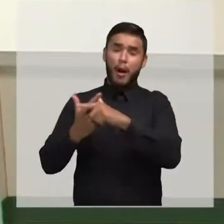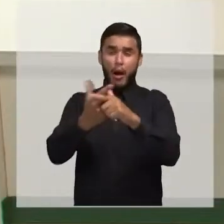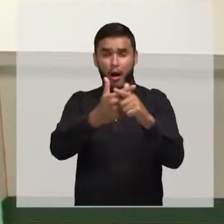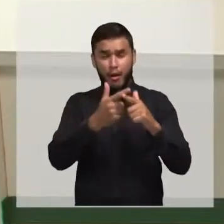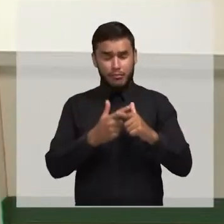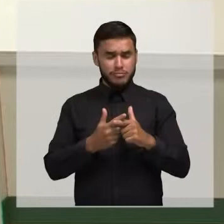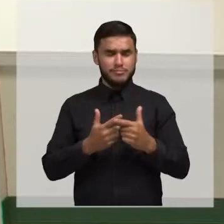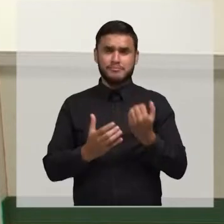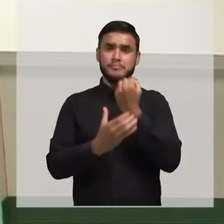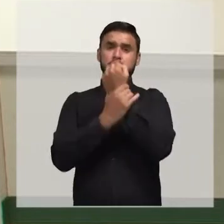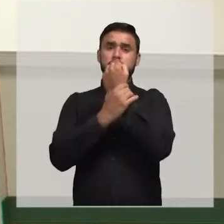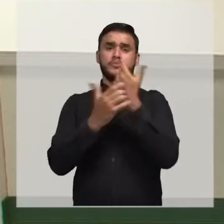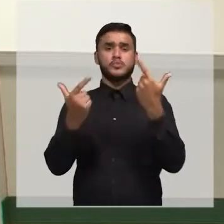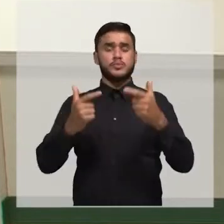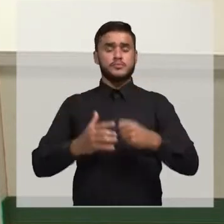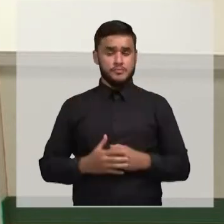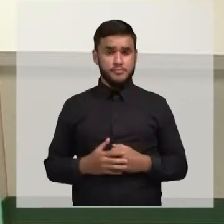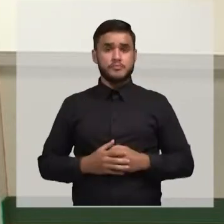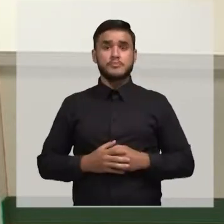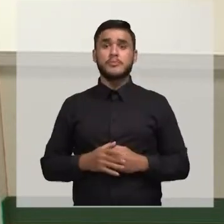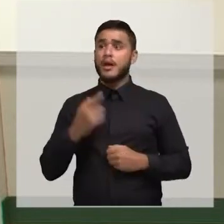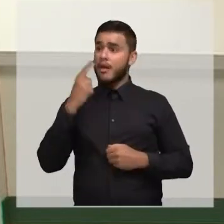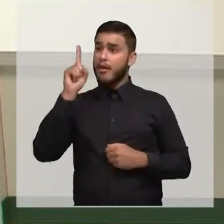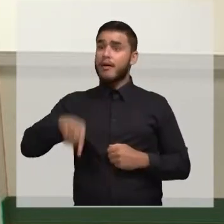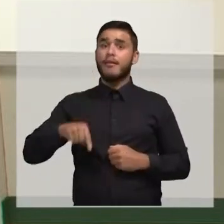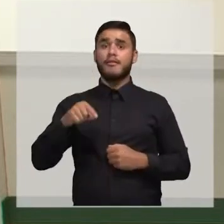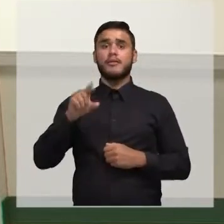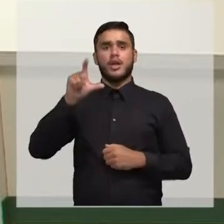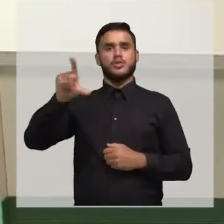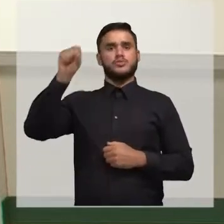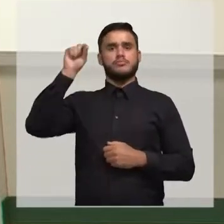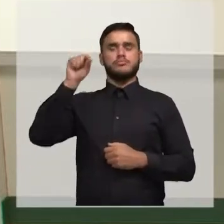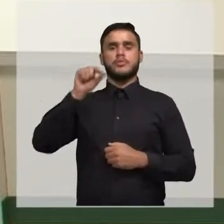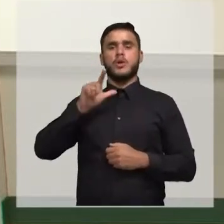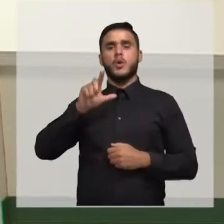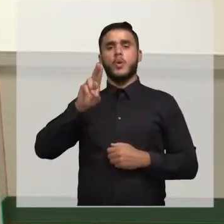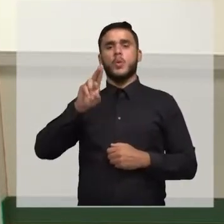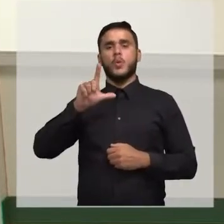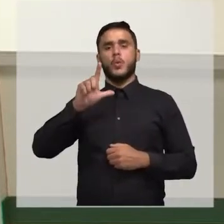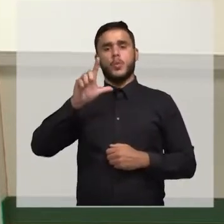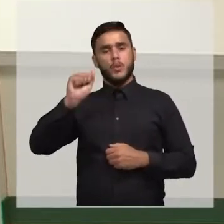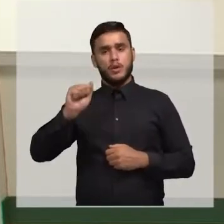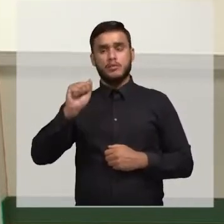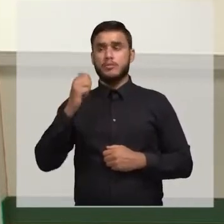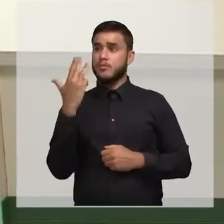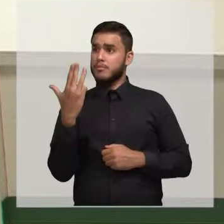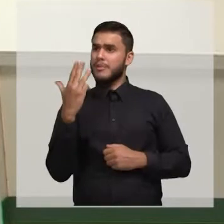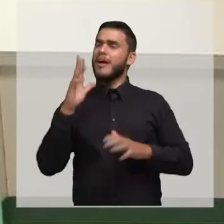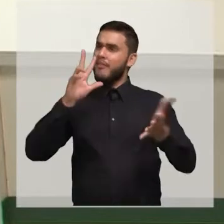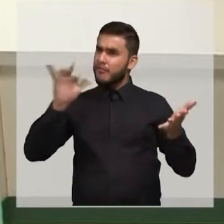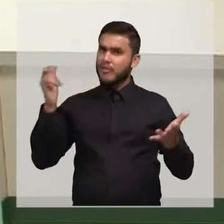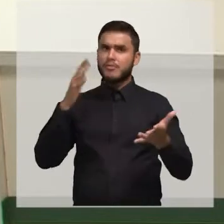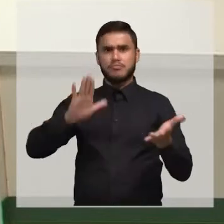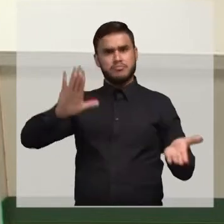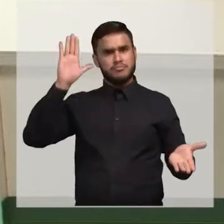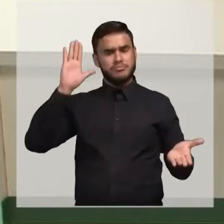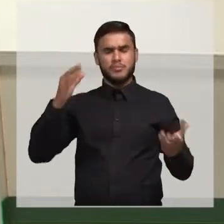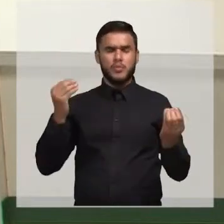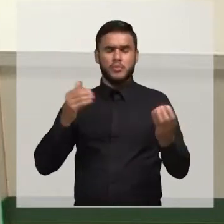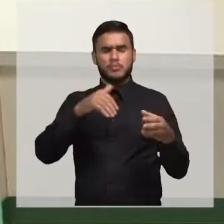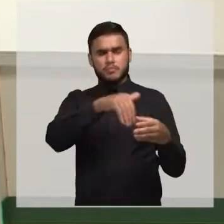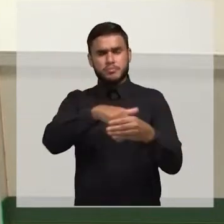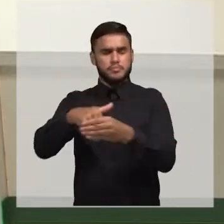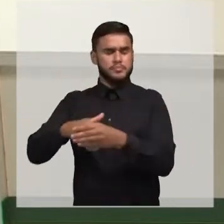a pré-candidatura do presidente Lula. E o presidente Lula, já começando por aí, depois a gente descamba para os